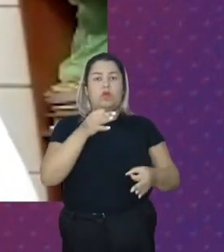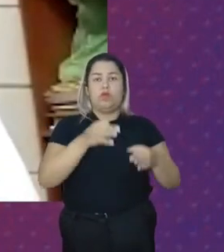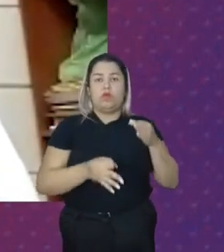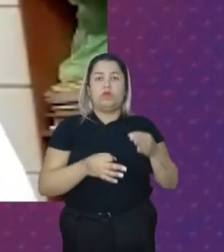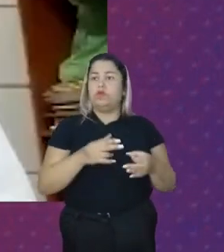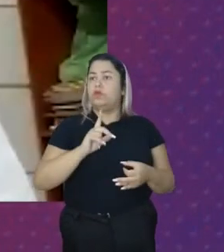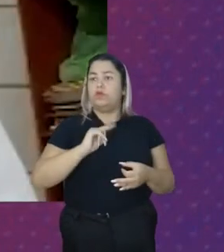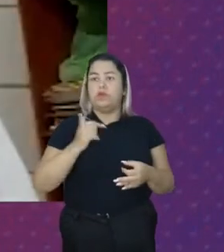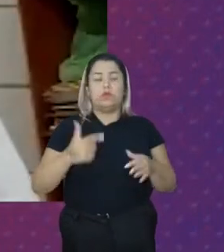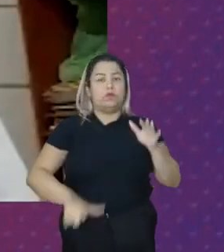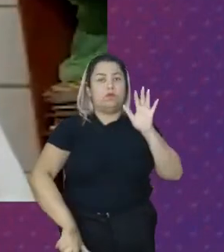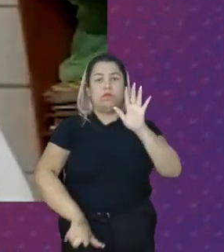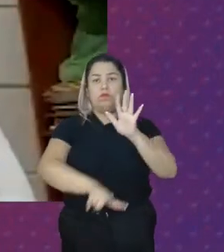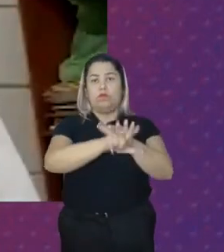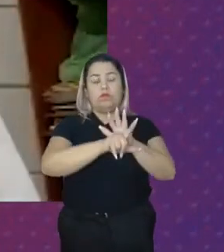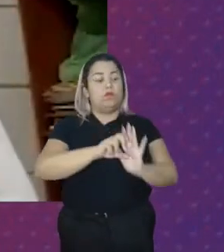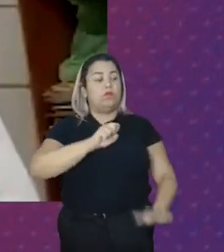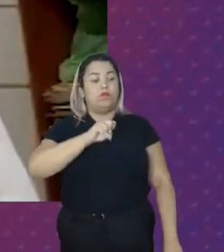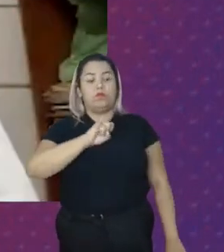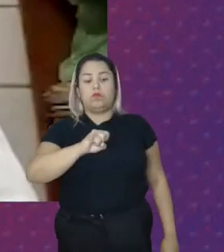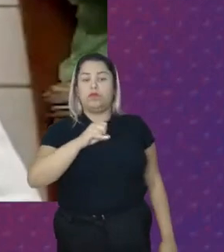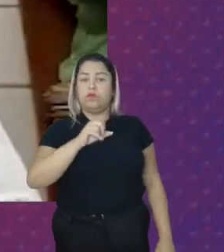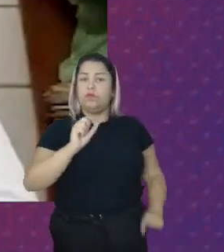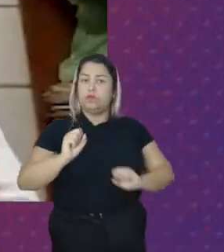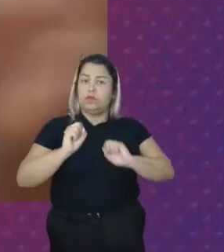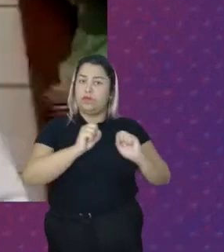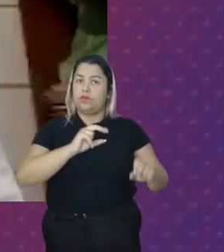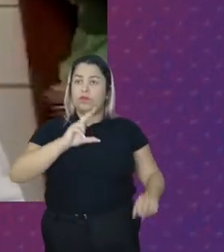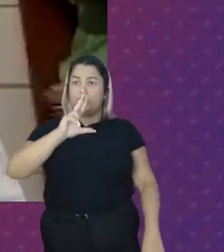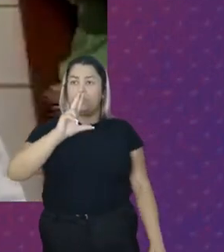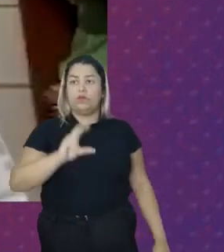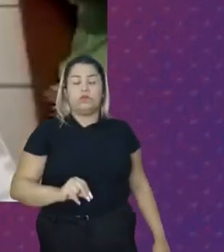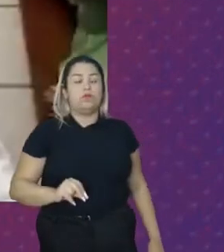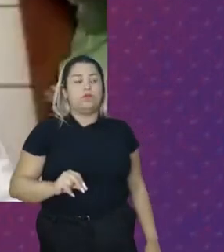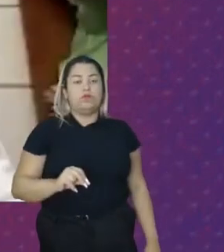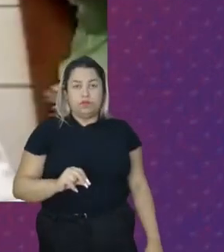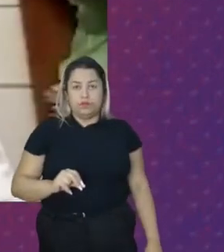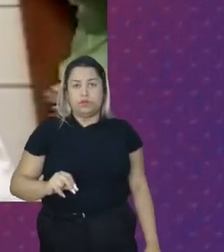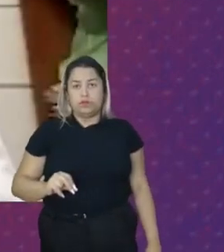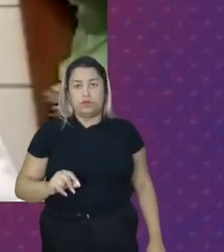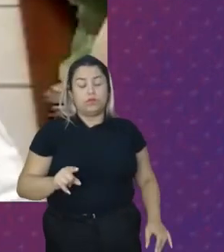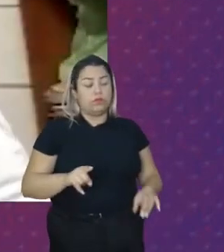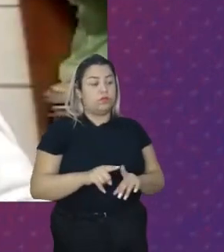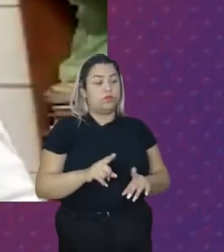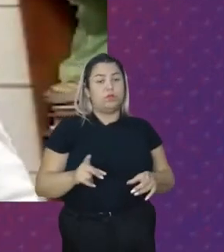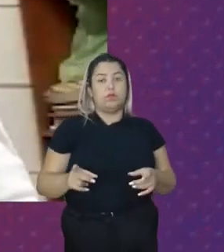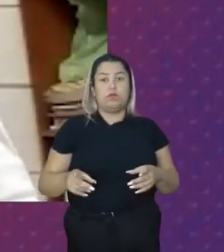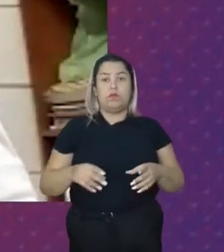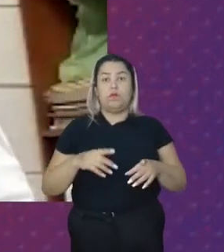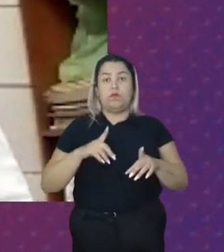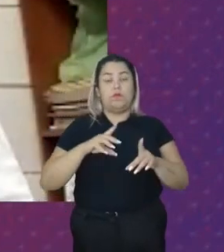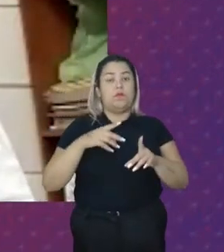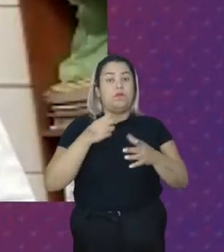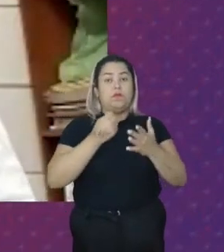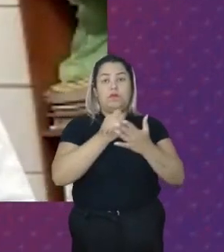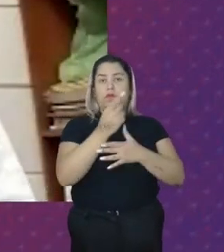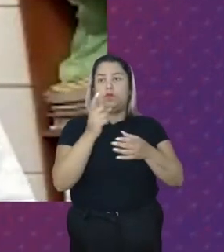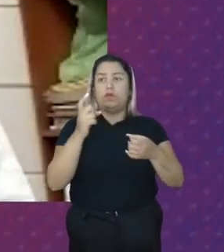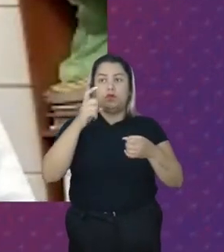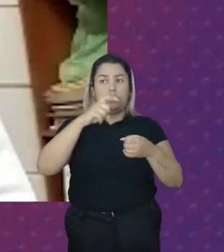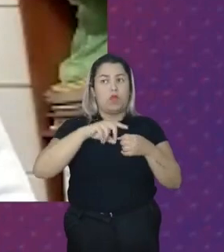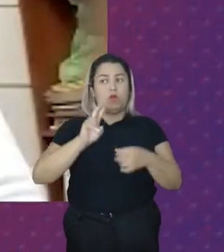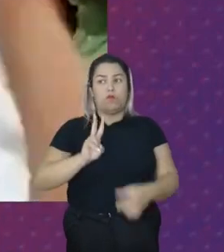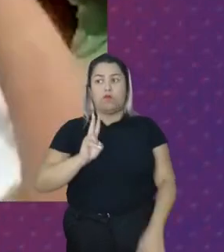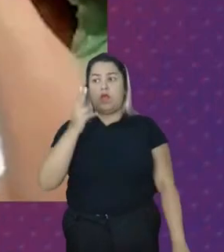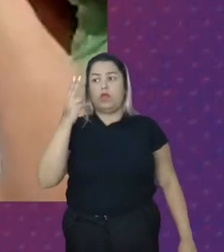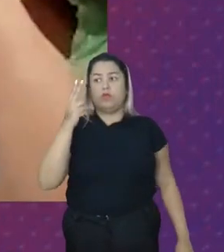tem lei Que especifique Se pode ou não Pode descontar Já foi descontado Não precisa Ressarcir Não precisa fazer A devolução Desse valor